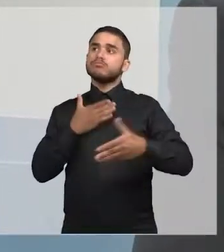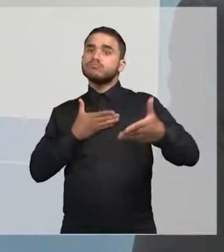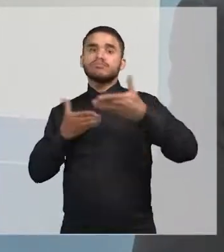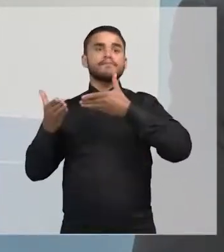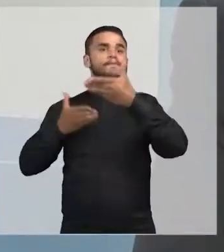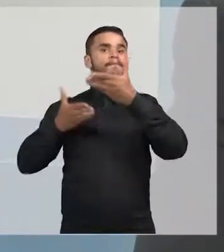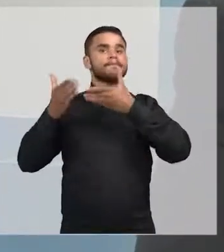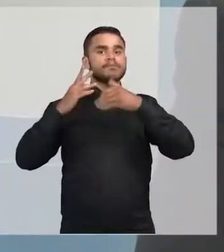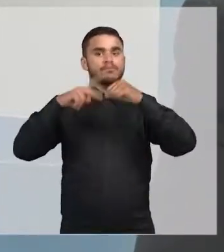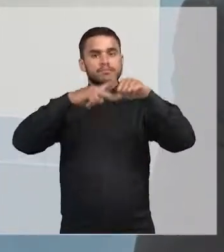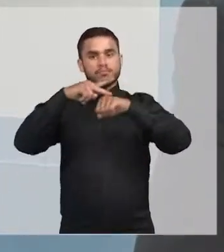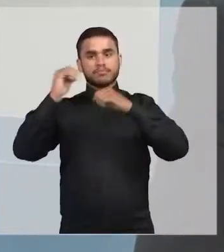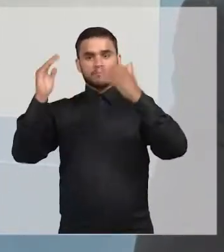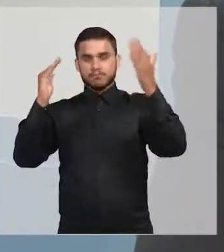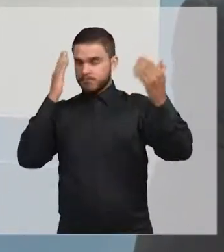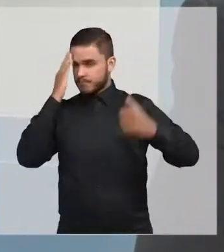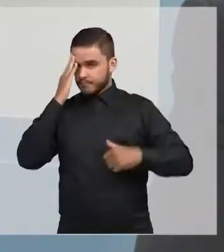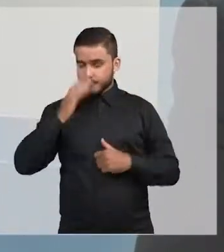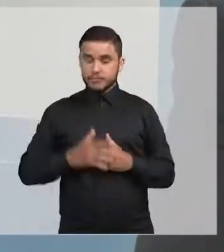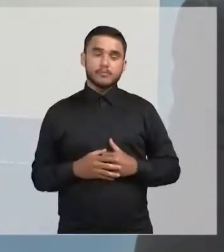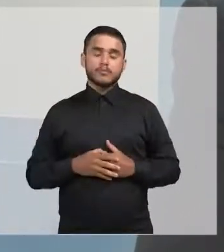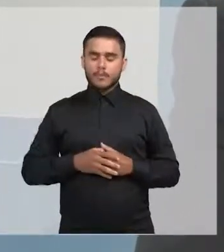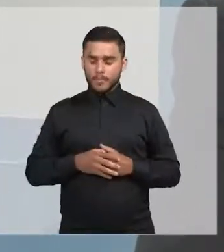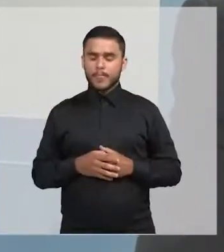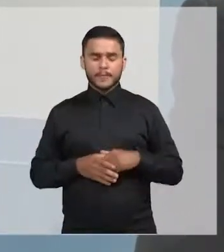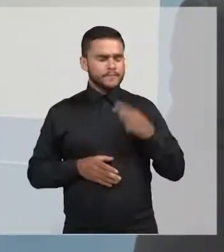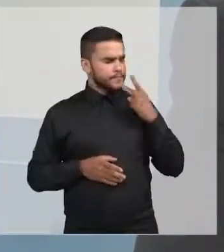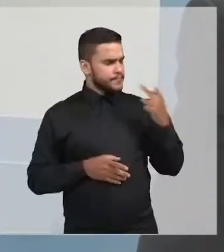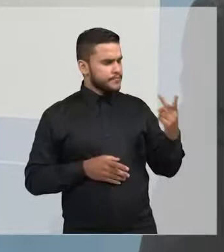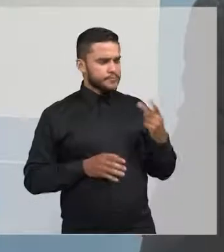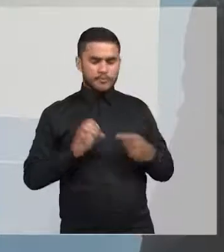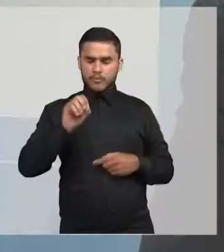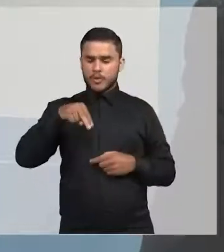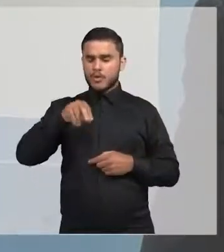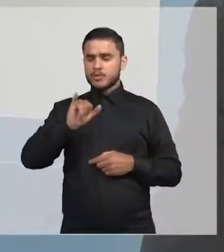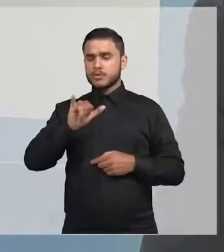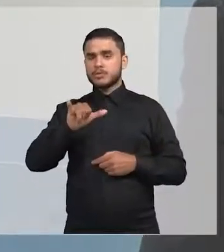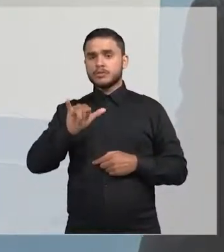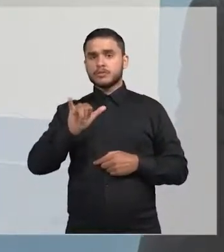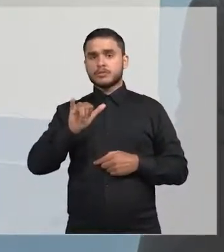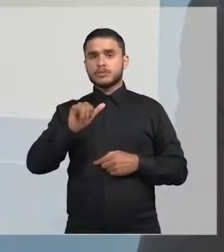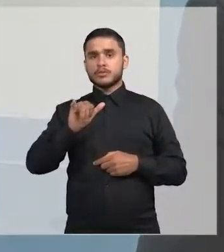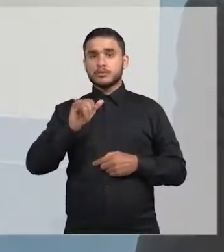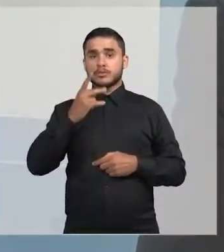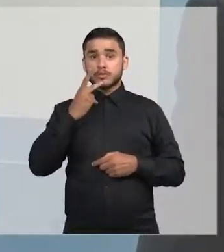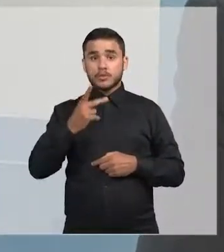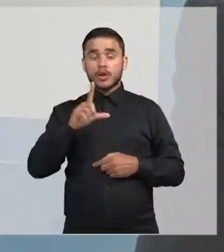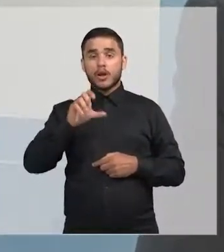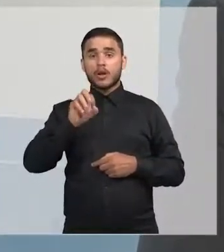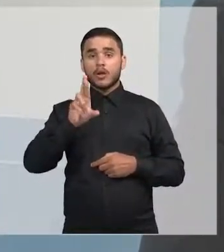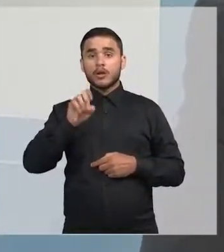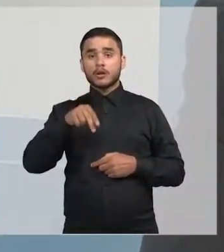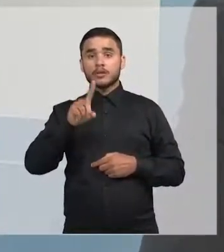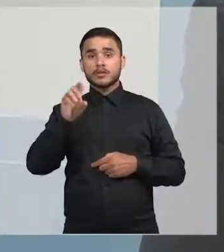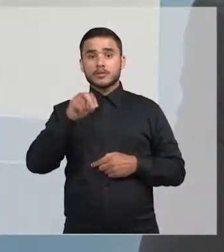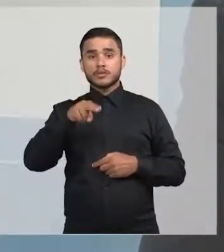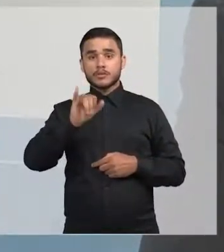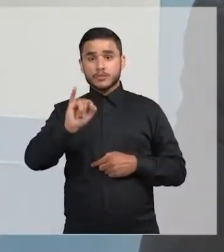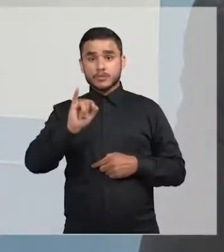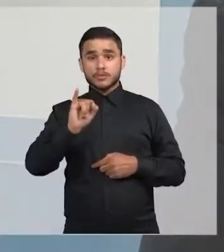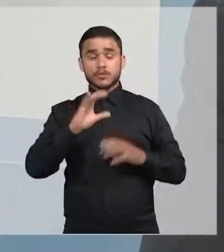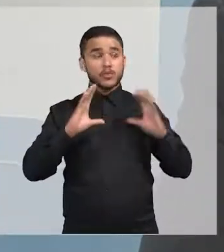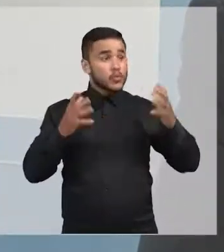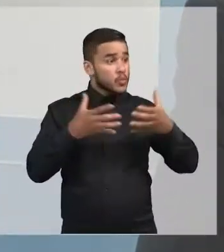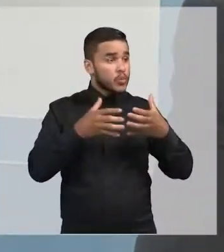aliás. O Onyx Lorenzoni, que é o chefe da Casa Civil... Qual é o partido dele, Carlos Frederico? Diga aí para mim.